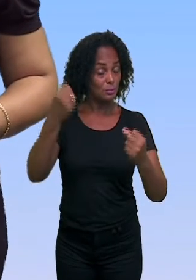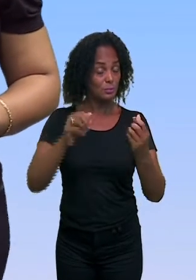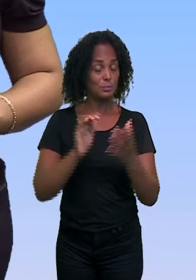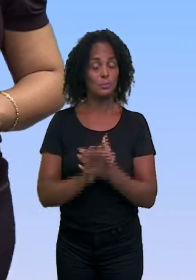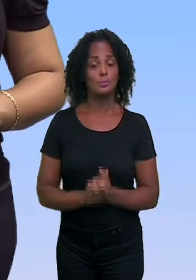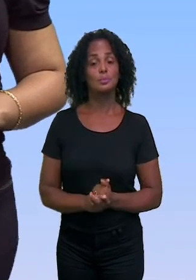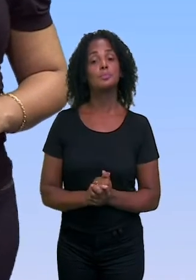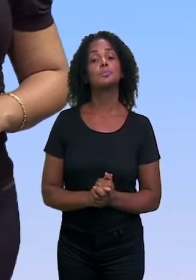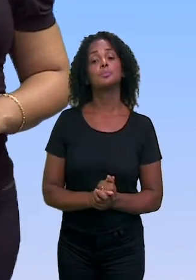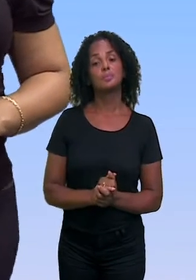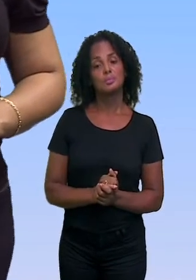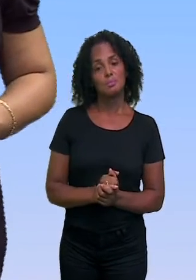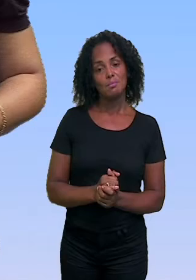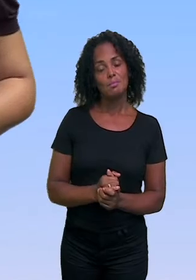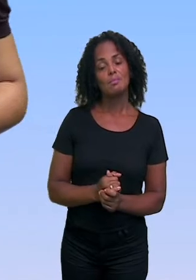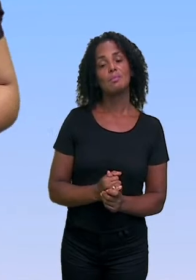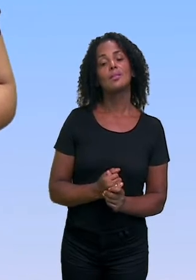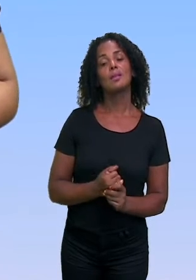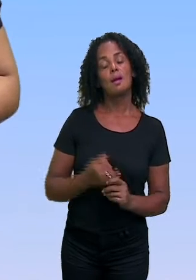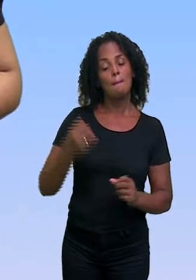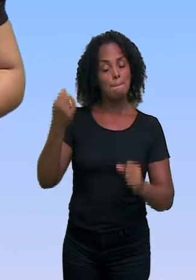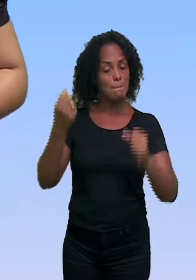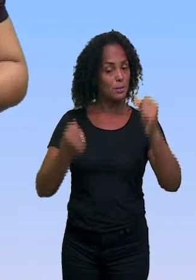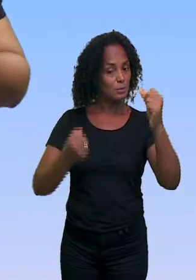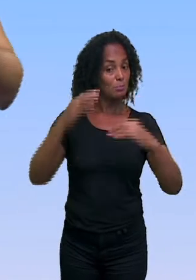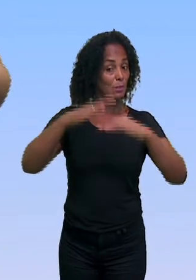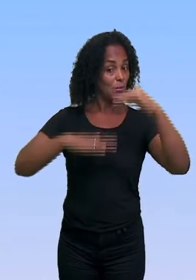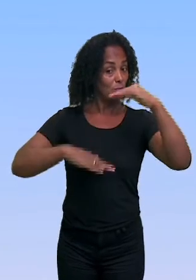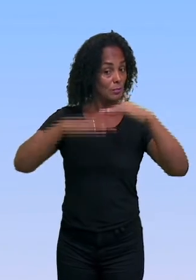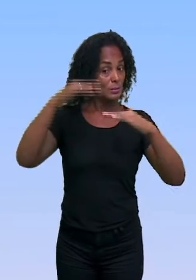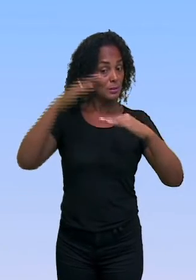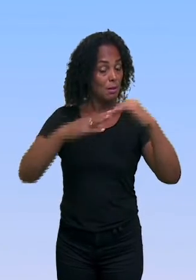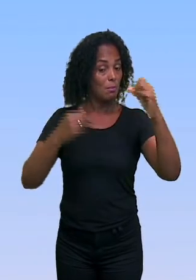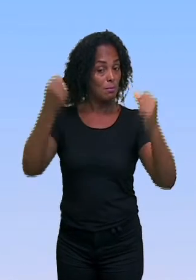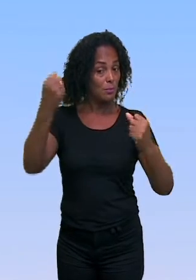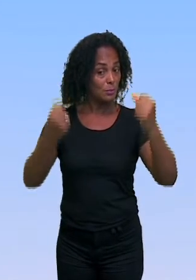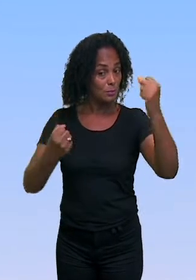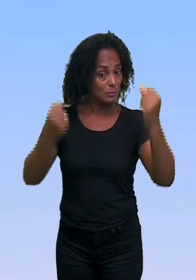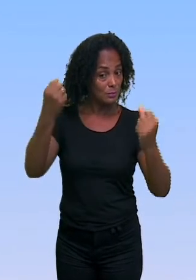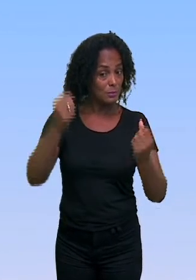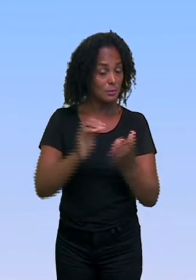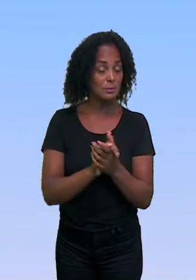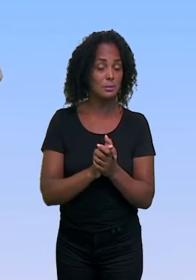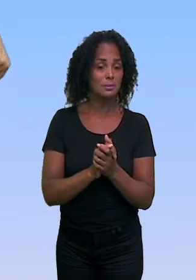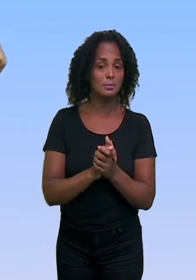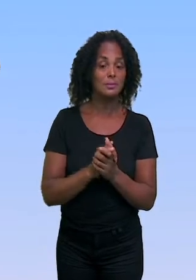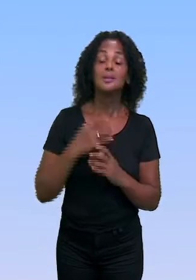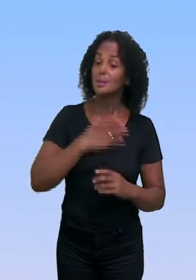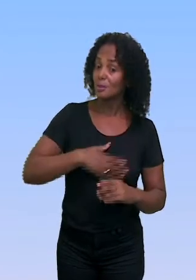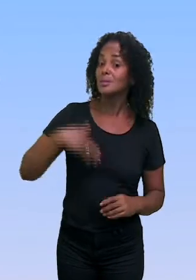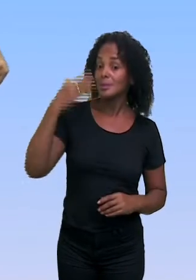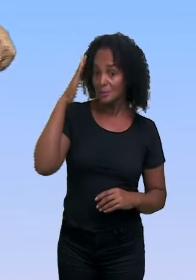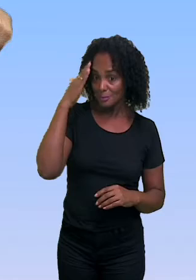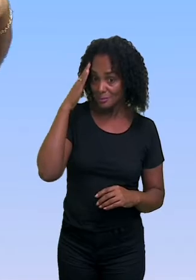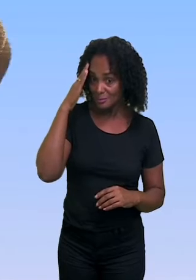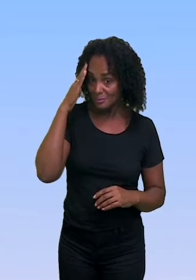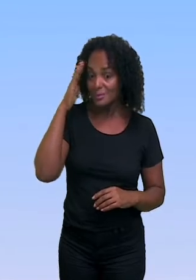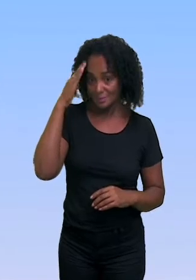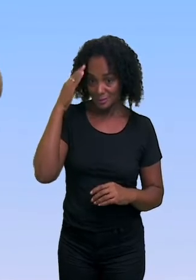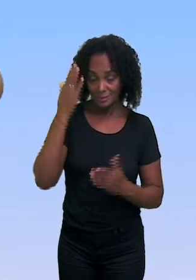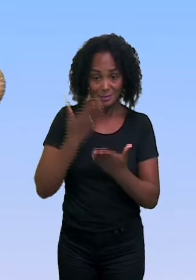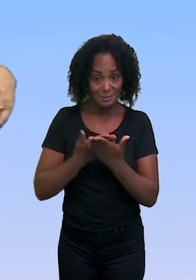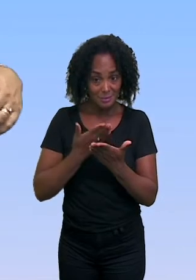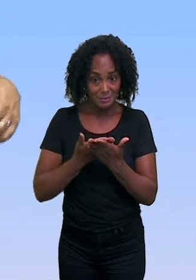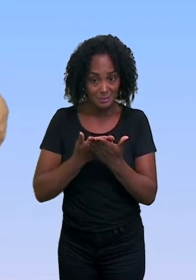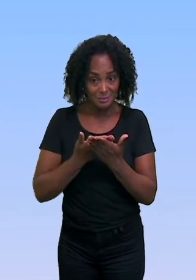ou que então motorista driver Ok E aí tá gostando da nossa aula a